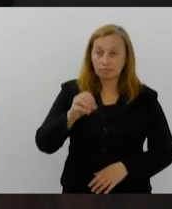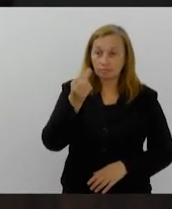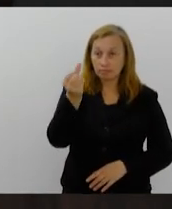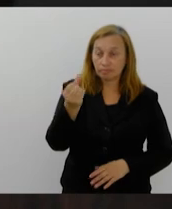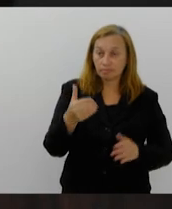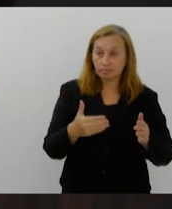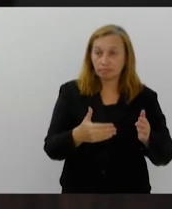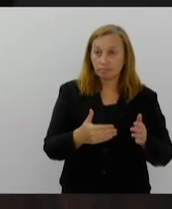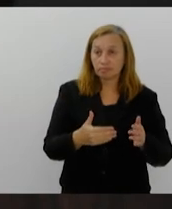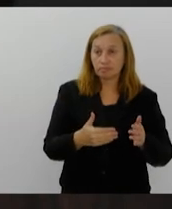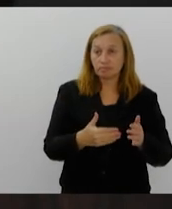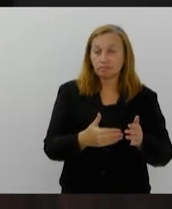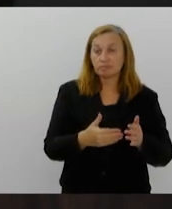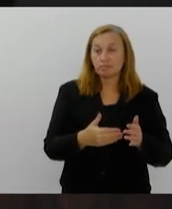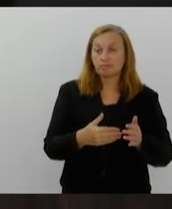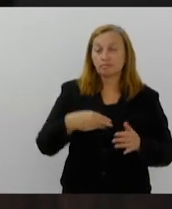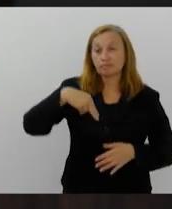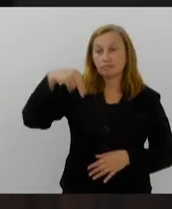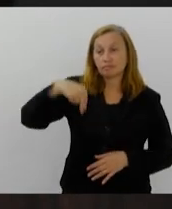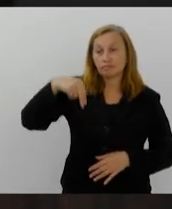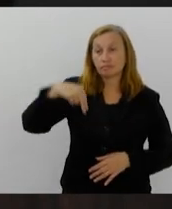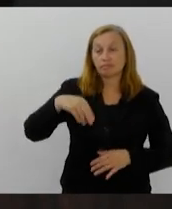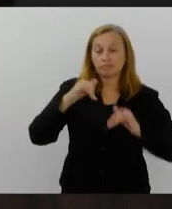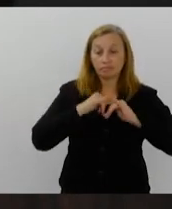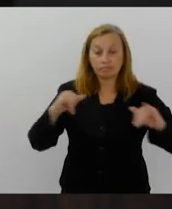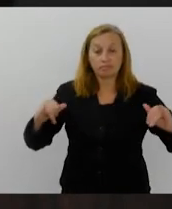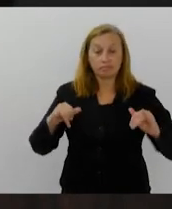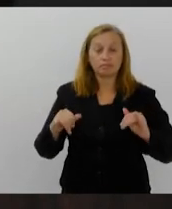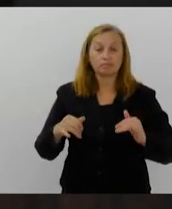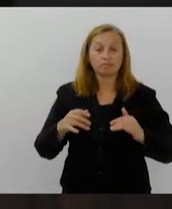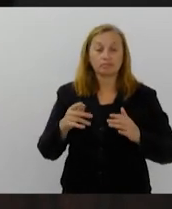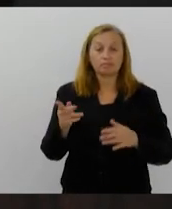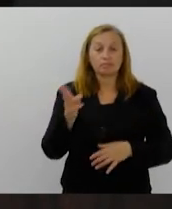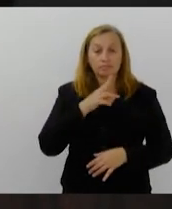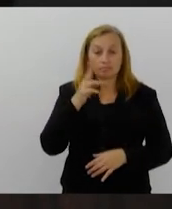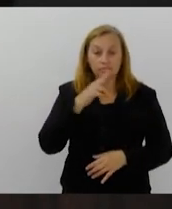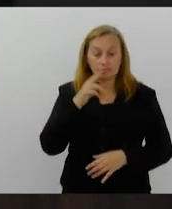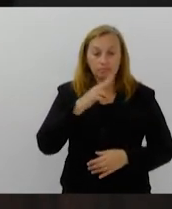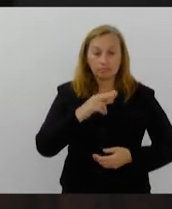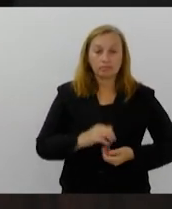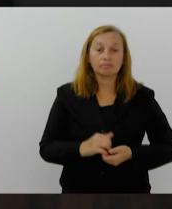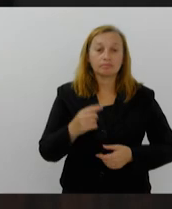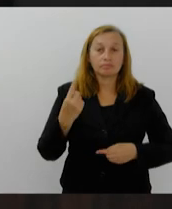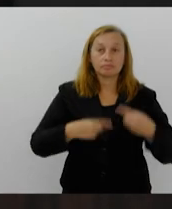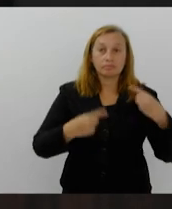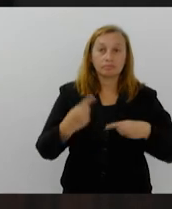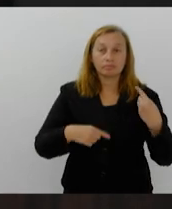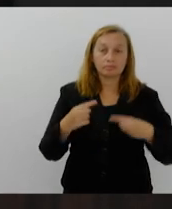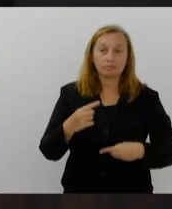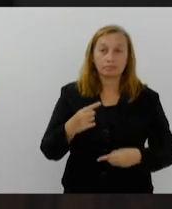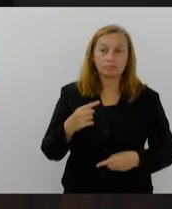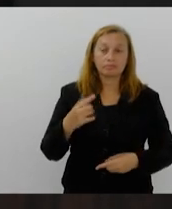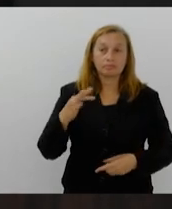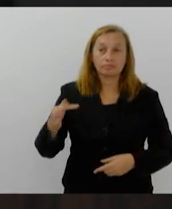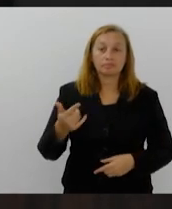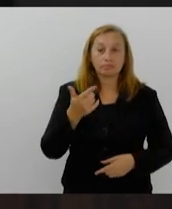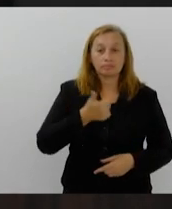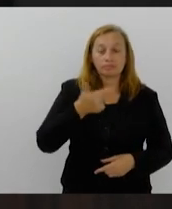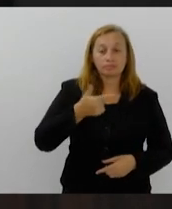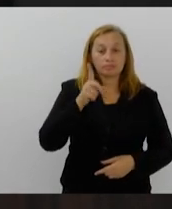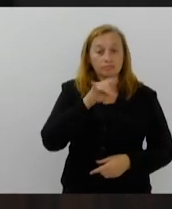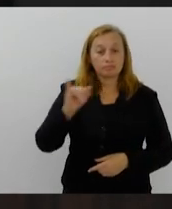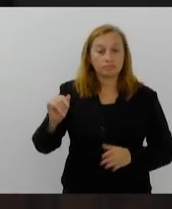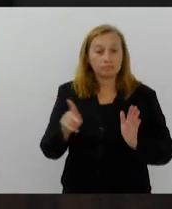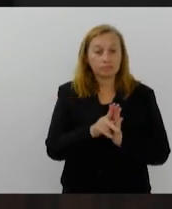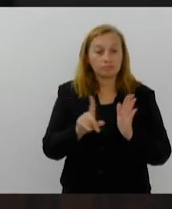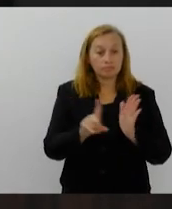novembro. Anuncio projeto em regime de prioridade em discussão prévia, segundo dia, projeto de